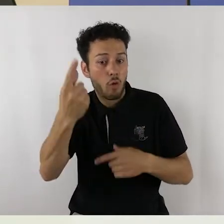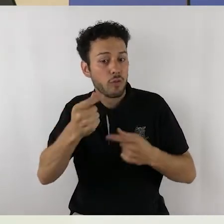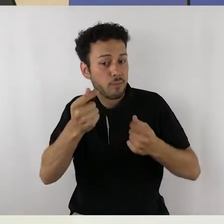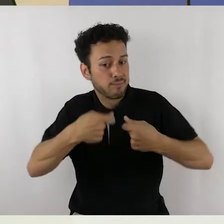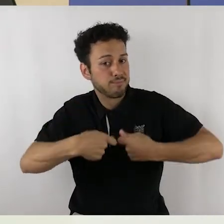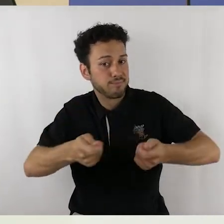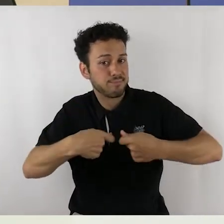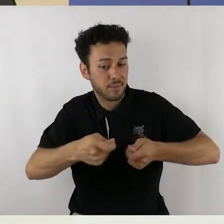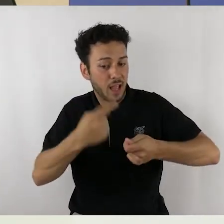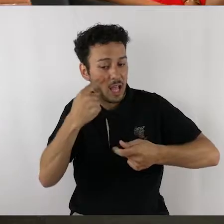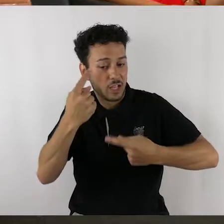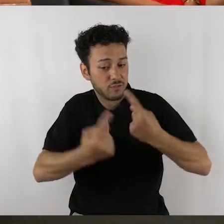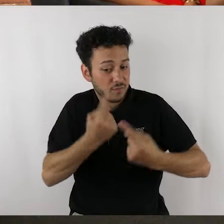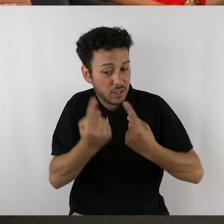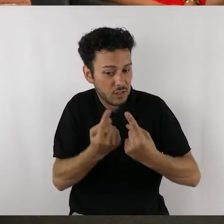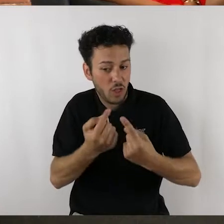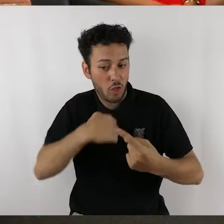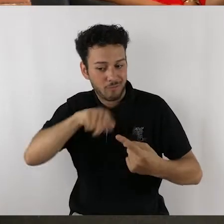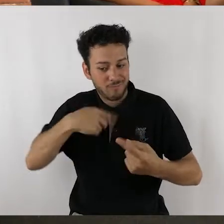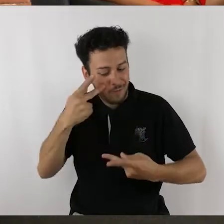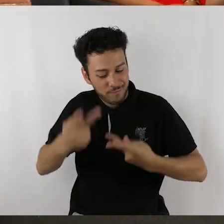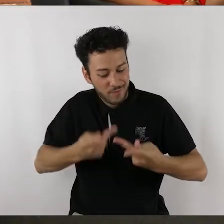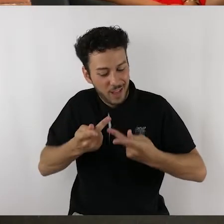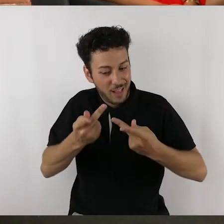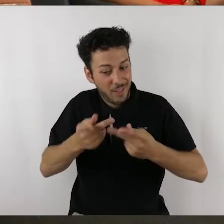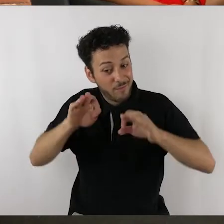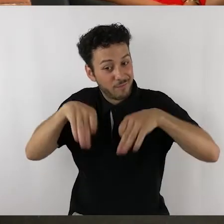despesas que depois quando vamos a ver o resultado final